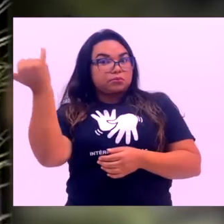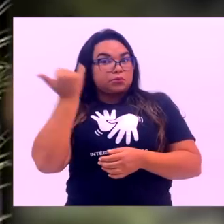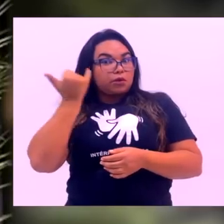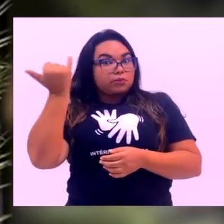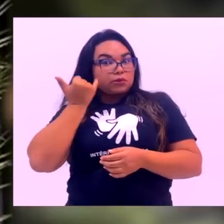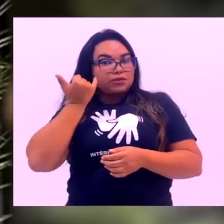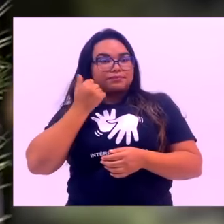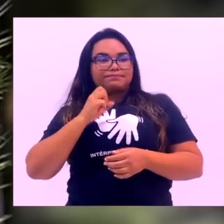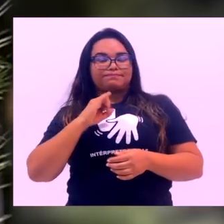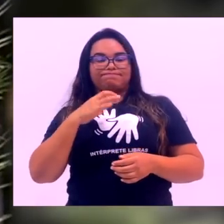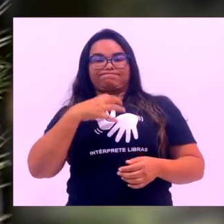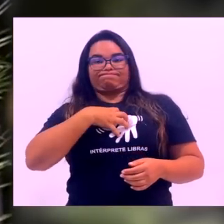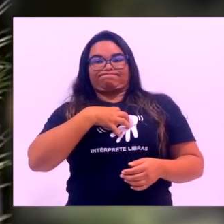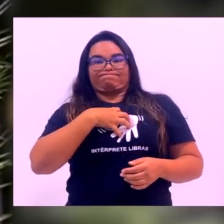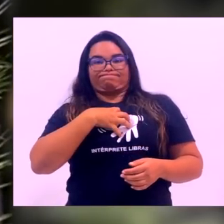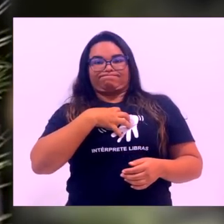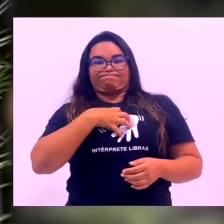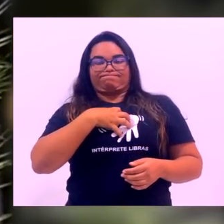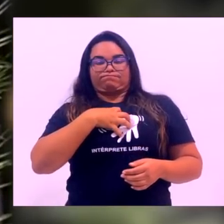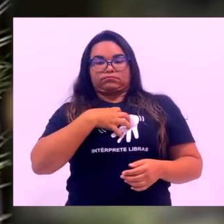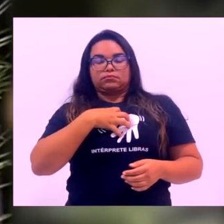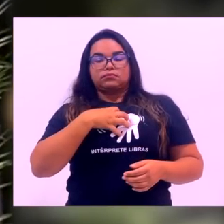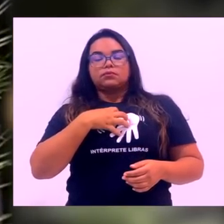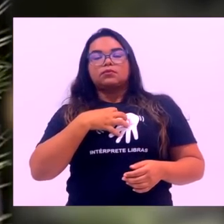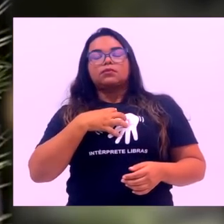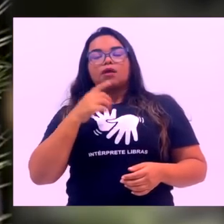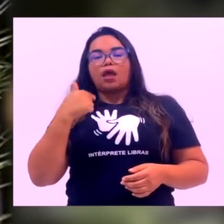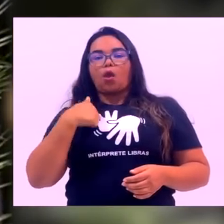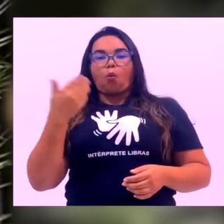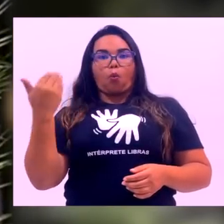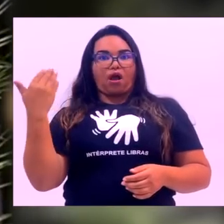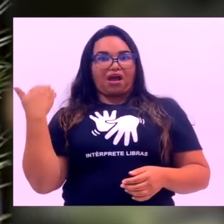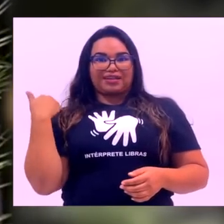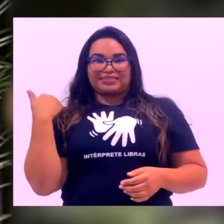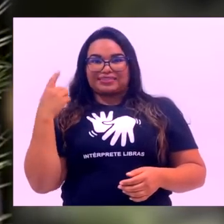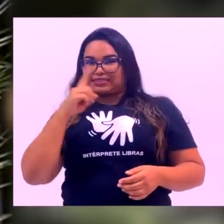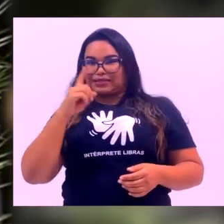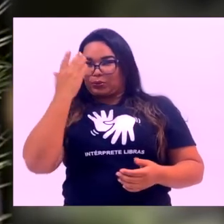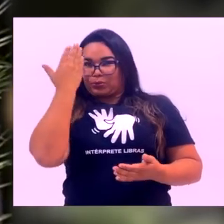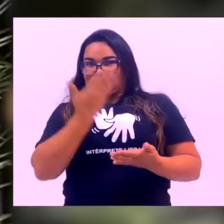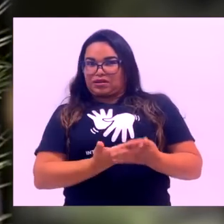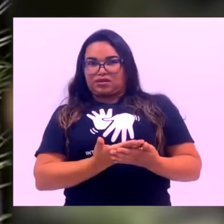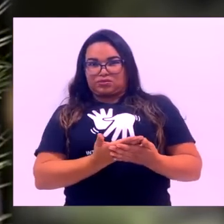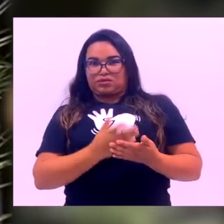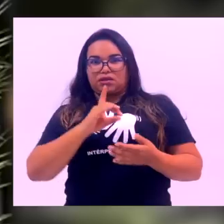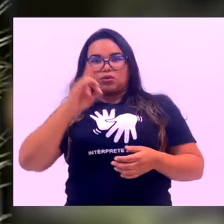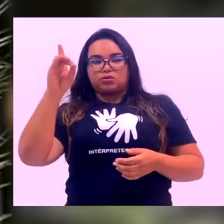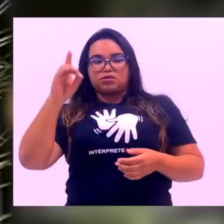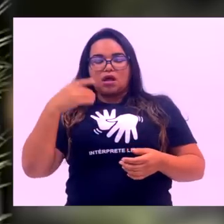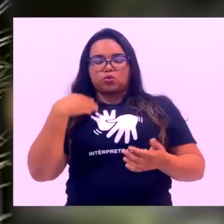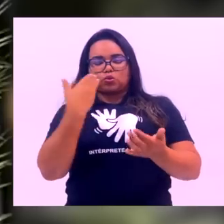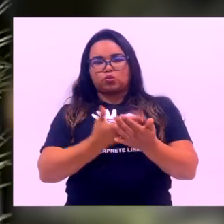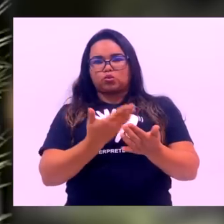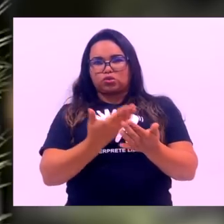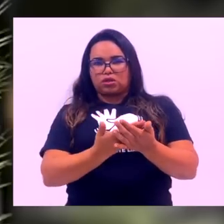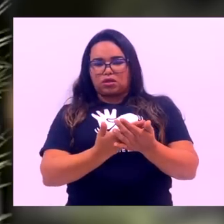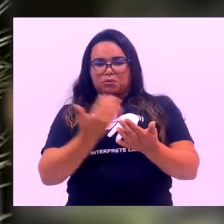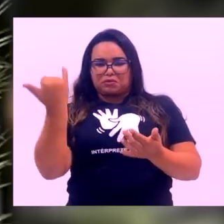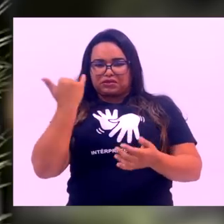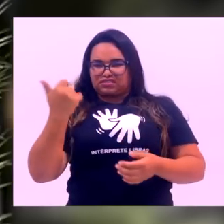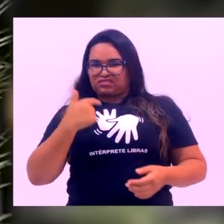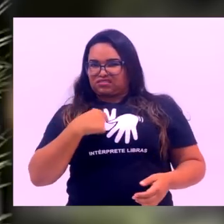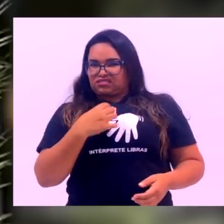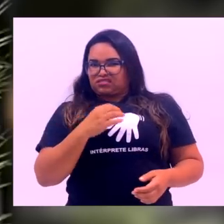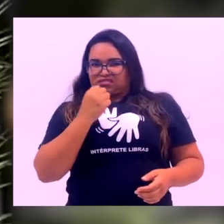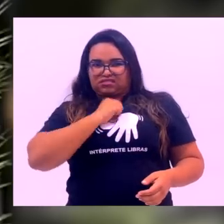se mesmo que isso nos ofenda, eu já estive do outro lado da cerca, e quando eu estudei a profecia, eu me ofendi, e a minha